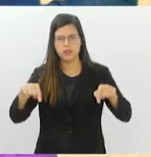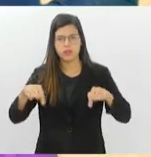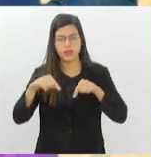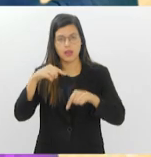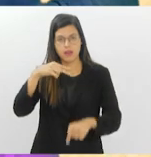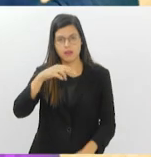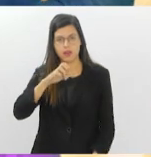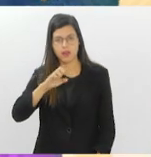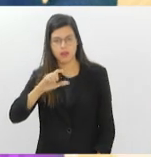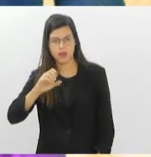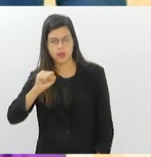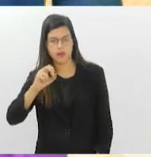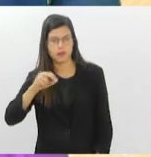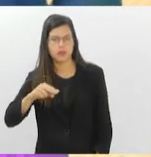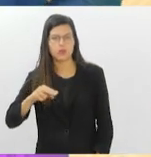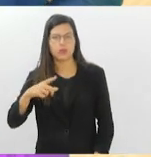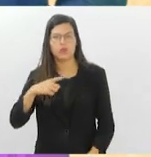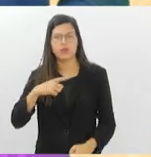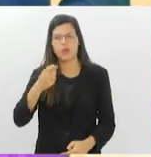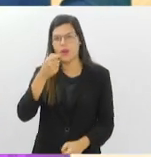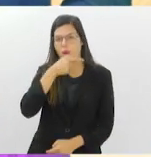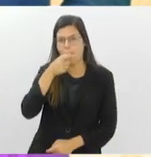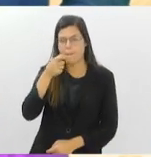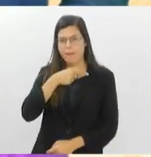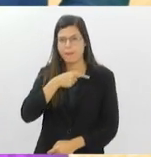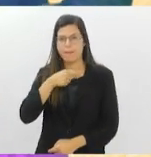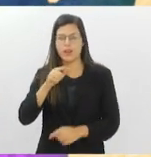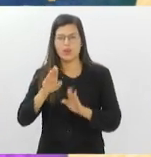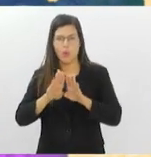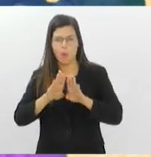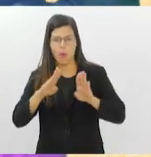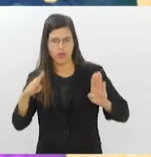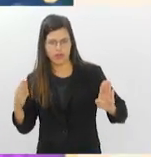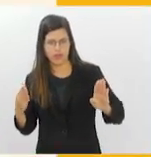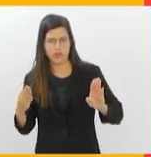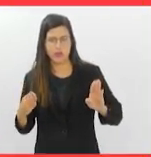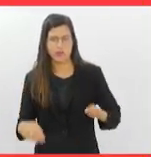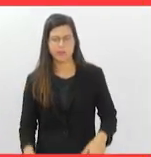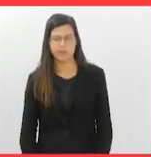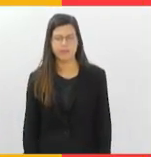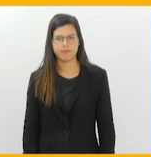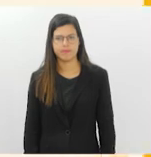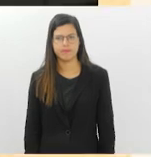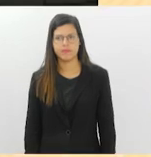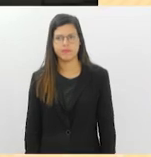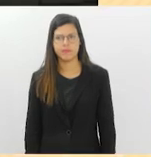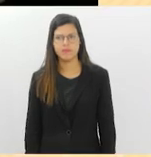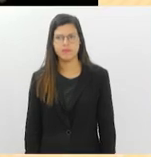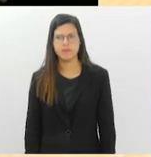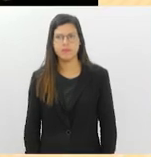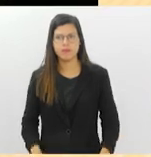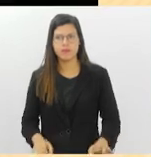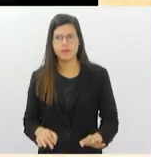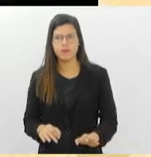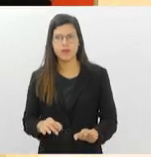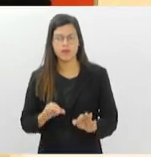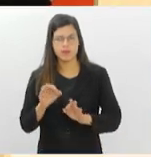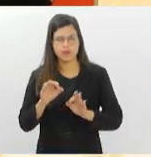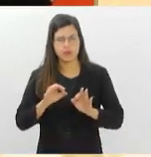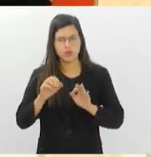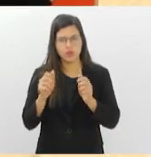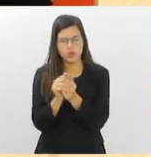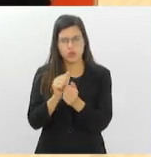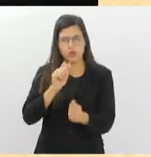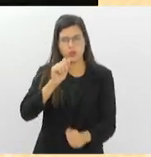Santos recebe a comédia o porteiro que promete arrancar boas gargalhadas do público a montagem com o ator Alexandre